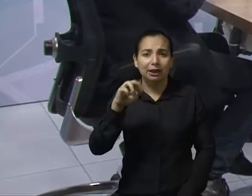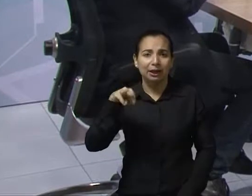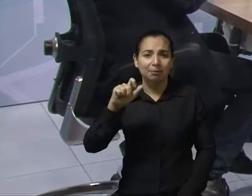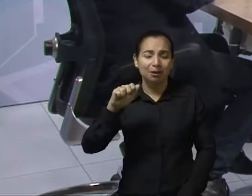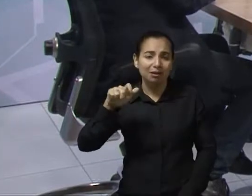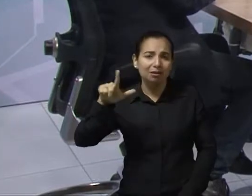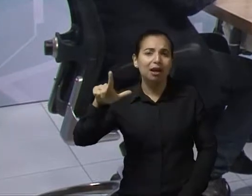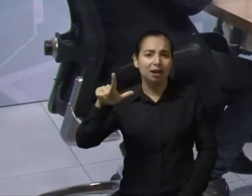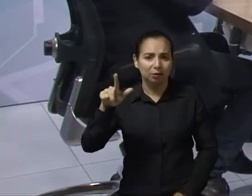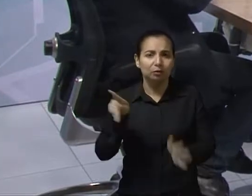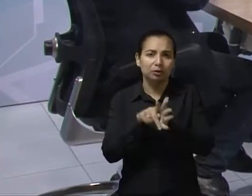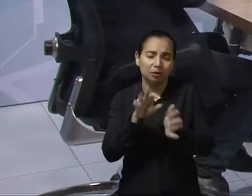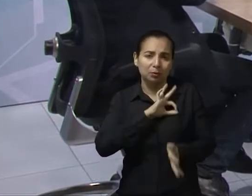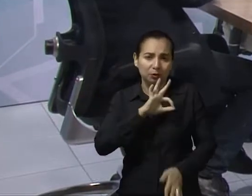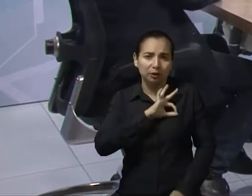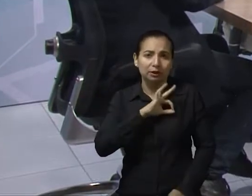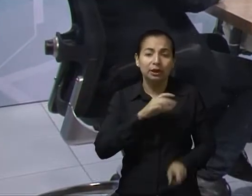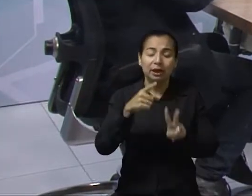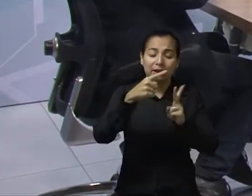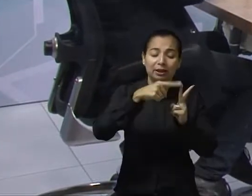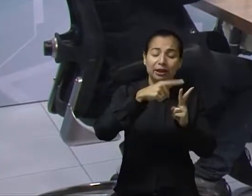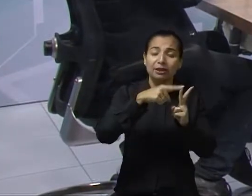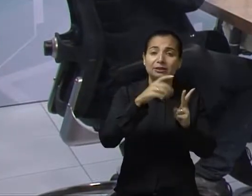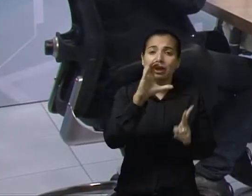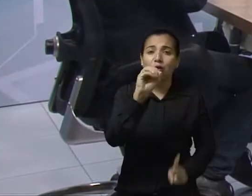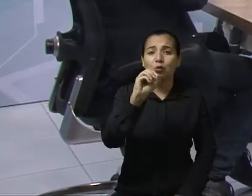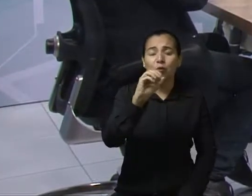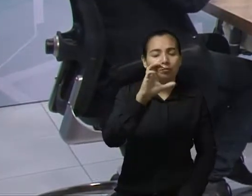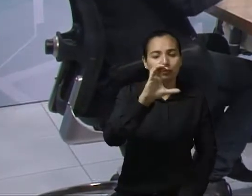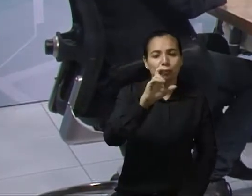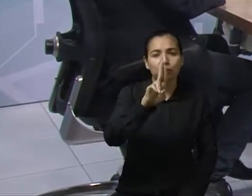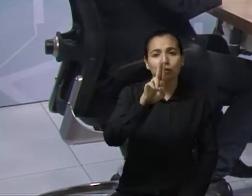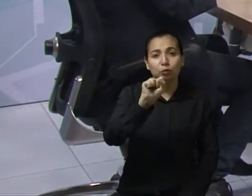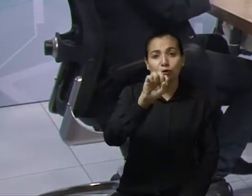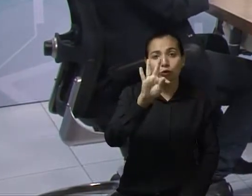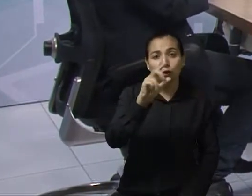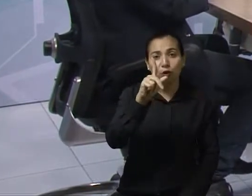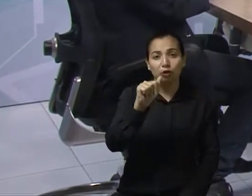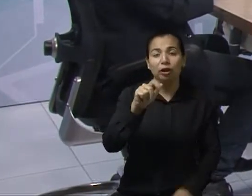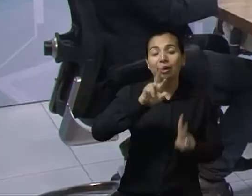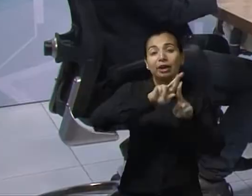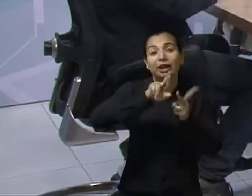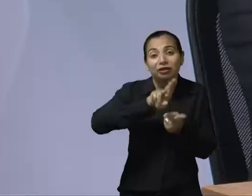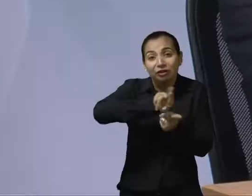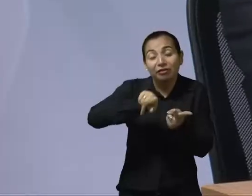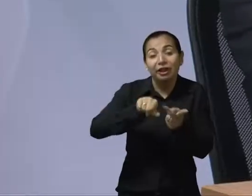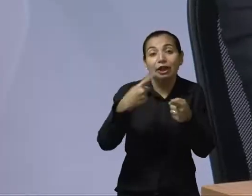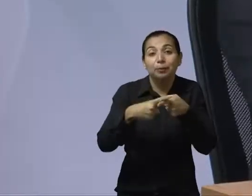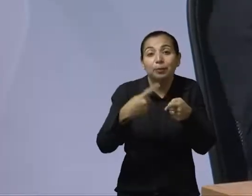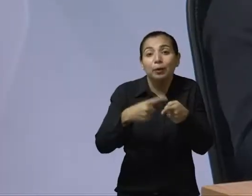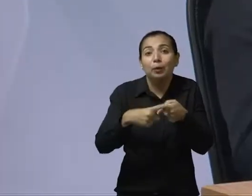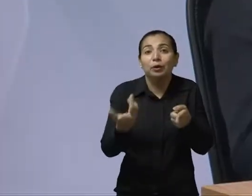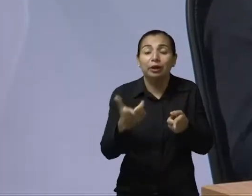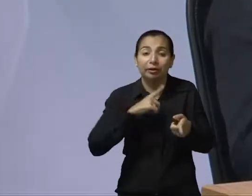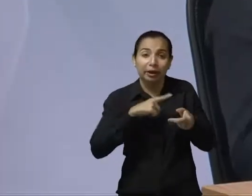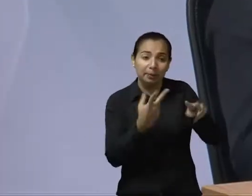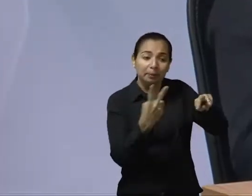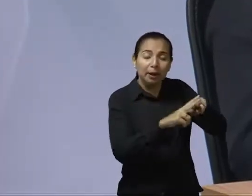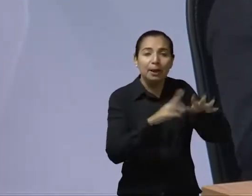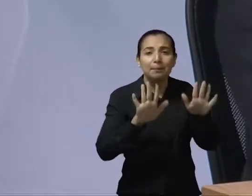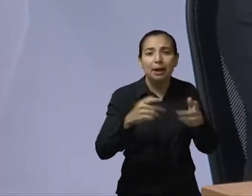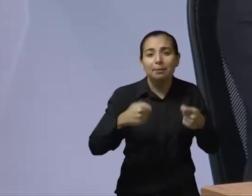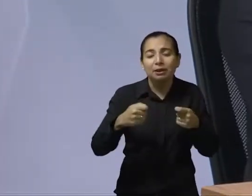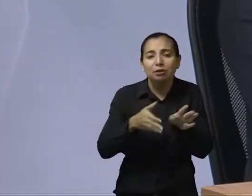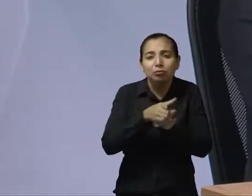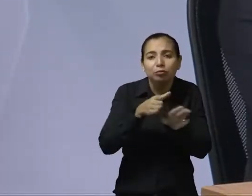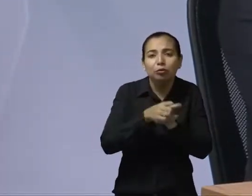muito a ver com ressocialização, é um outro tipo de relacionamento, e ele não pode ser perdido dentro de uma lógica